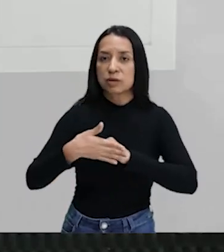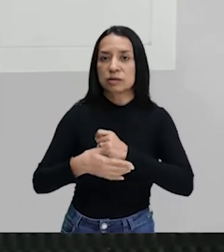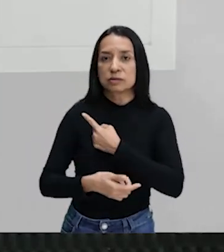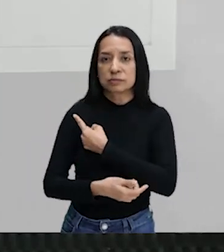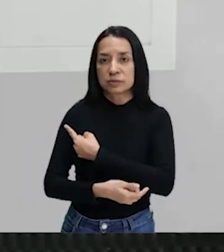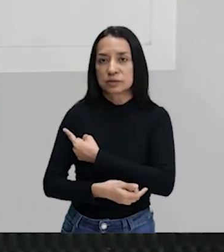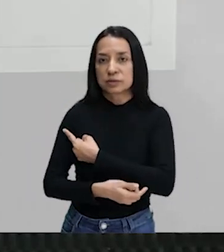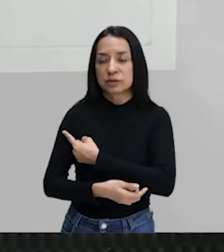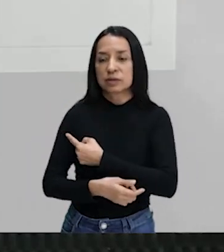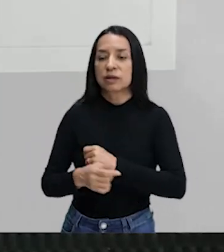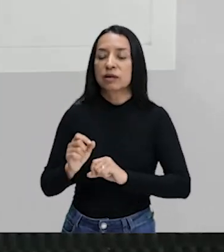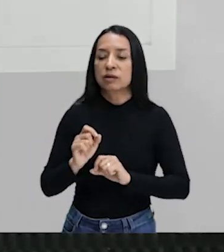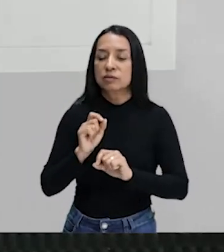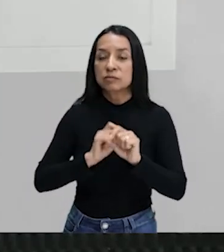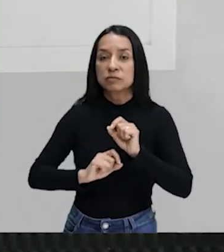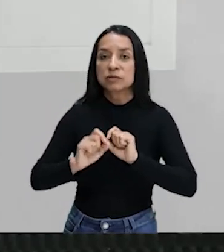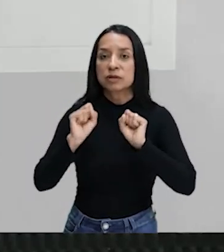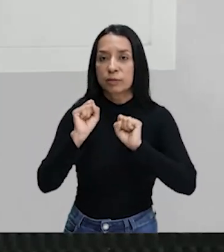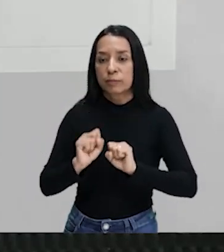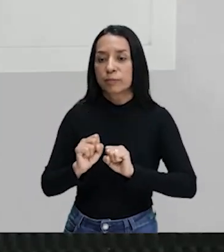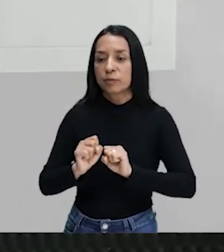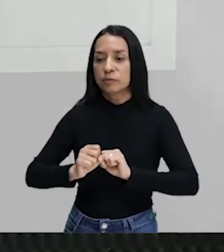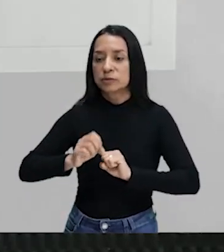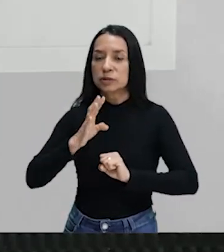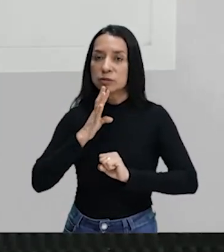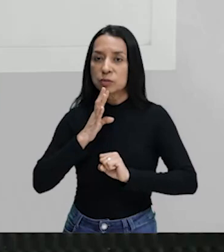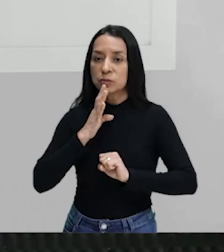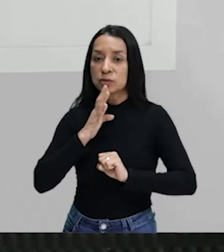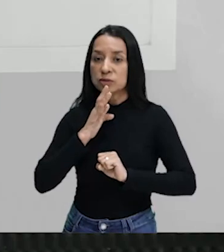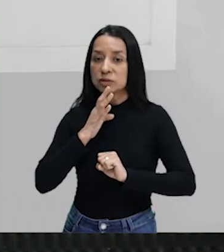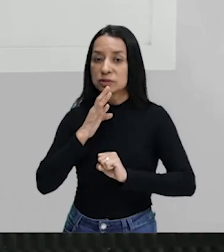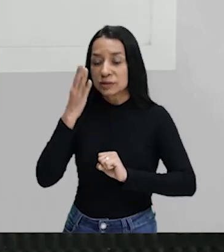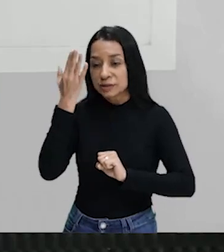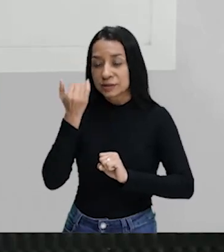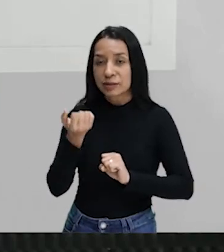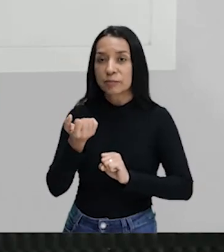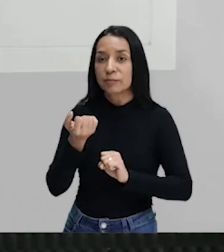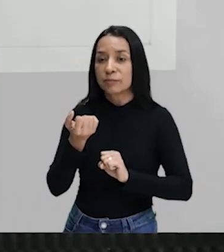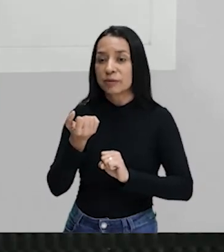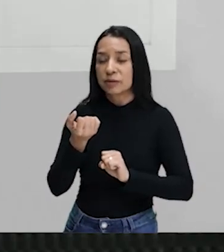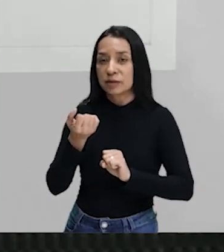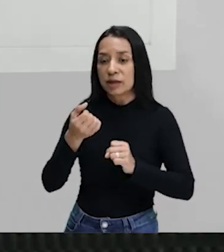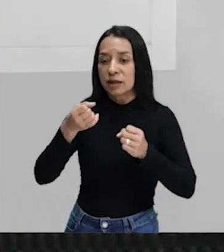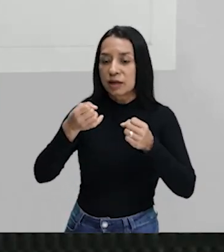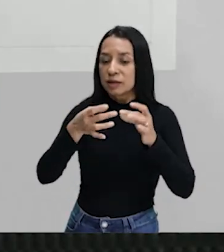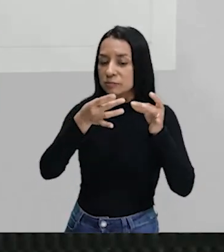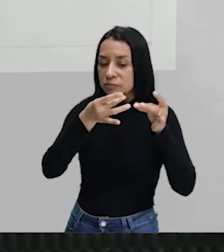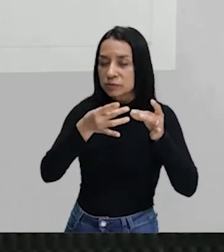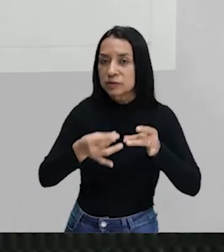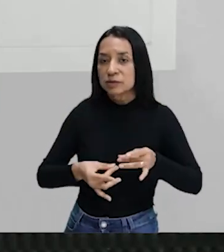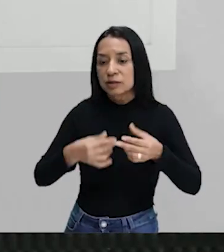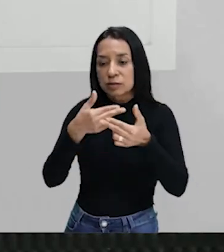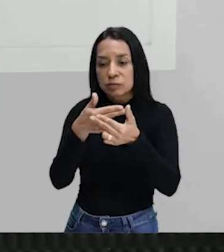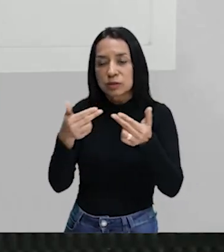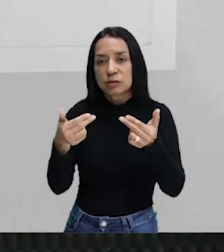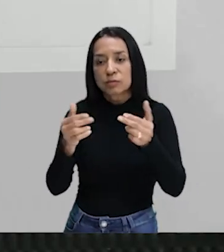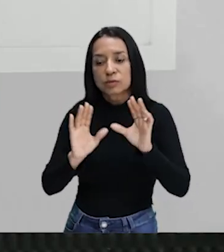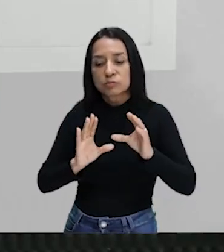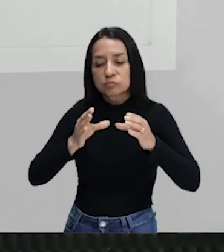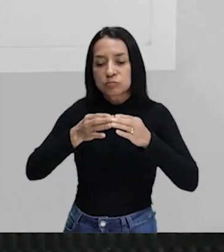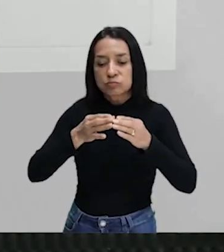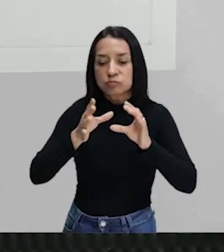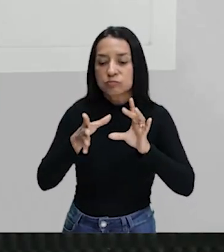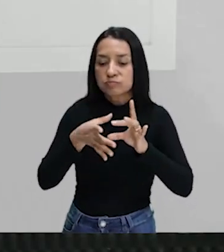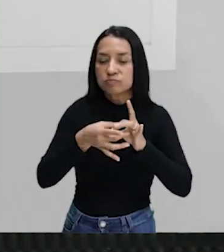aqui, para que você possa reconhecê-la, identificá-la, pontuar os elementos que a constituem, ok?